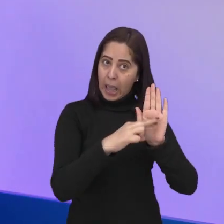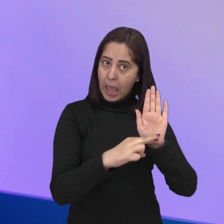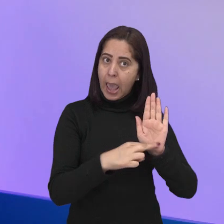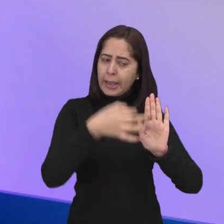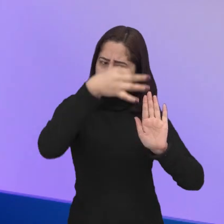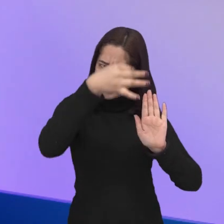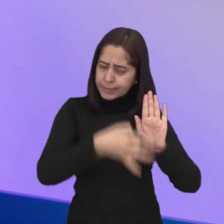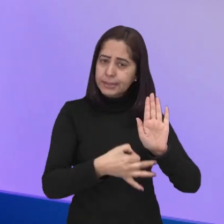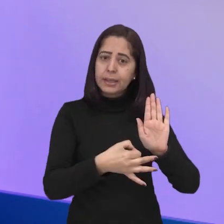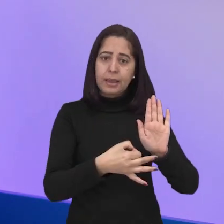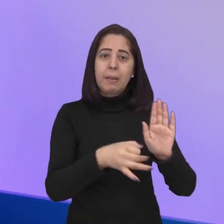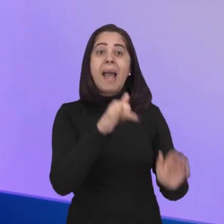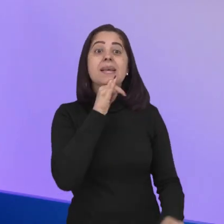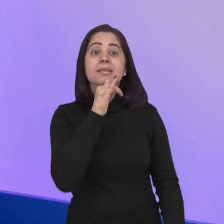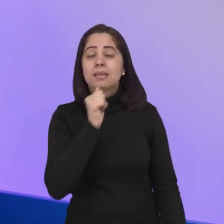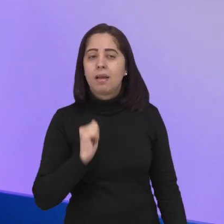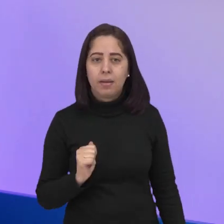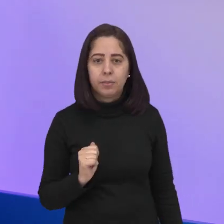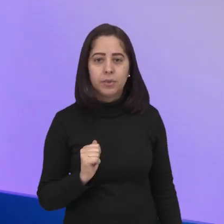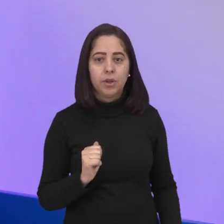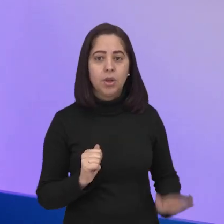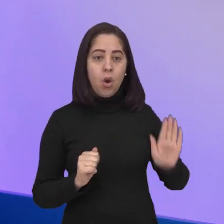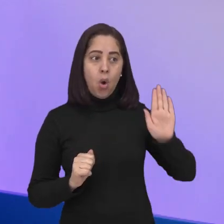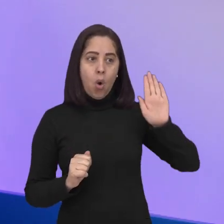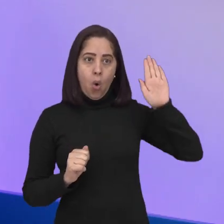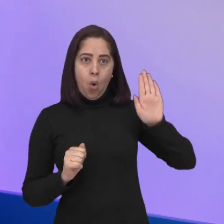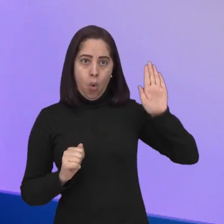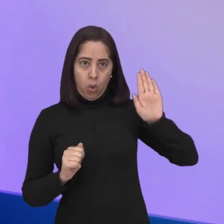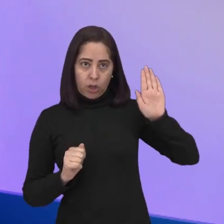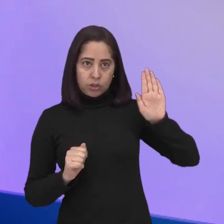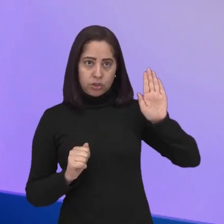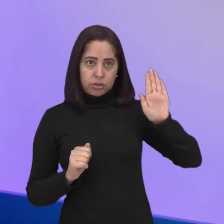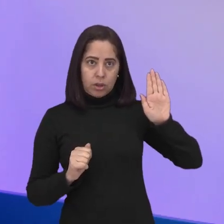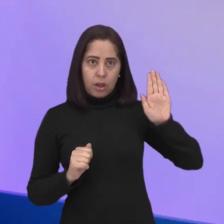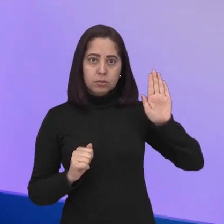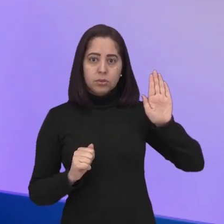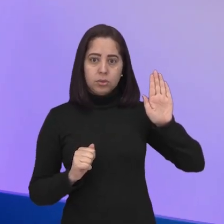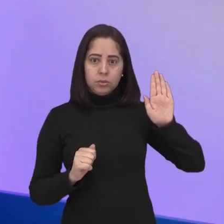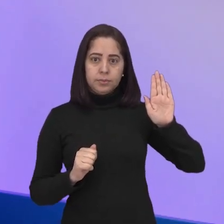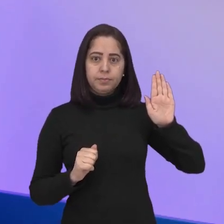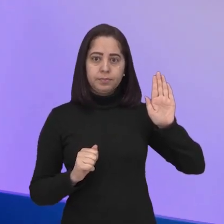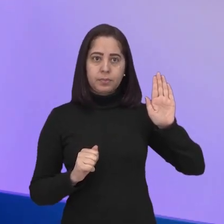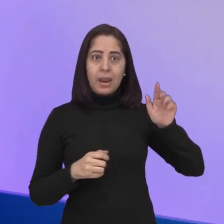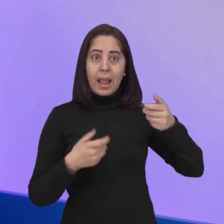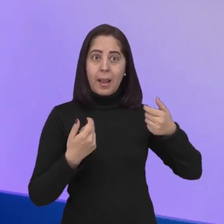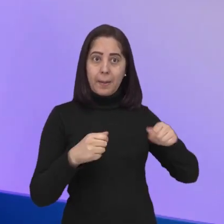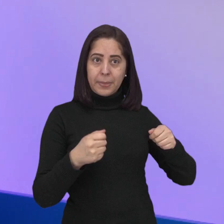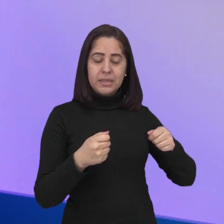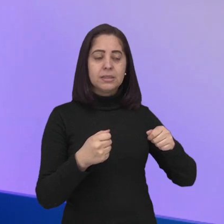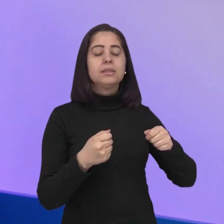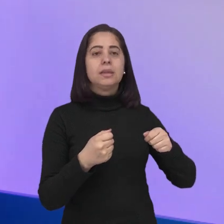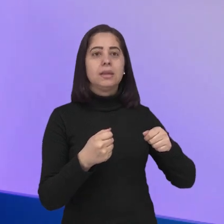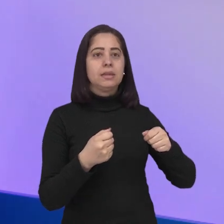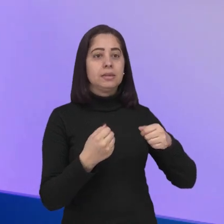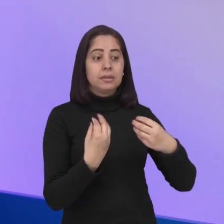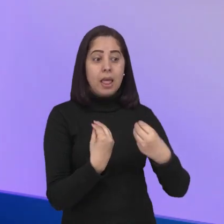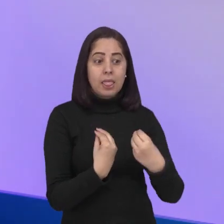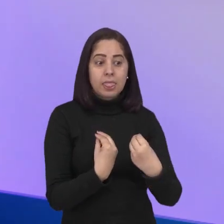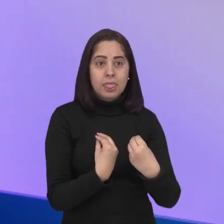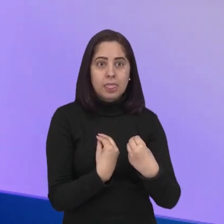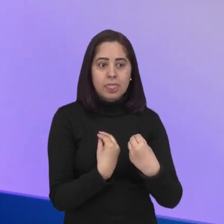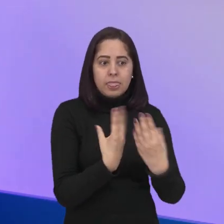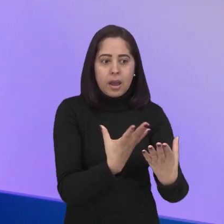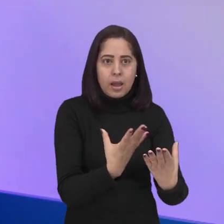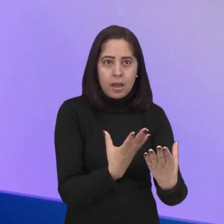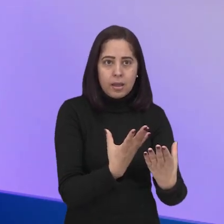regras muito rígidas que disciplinam. Por exemplo, ele precisa ter lastro do seu patrimônio para que ele dê de garantia e ele possa